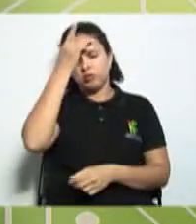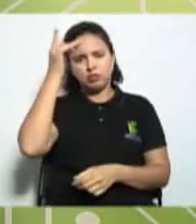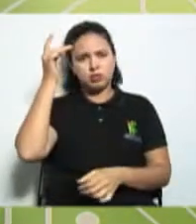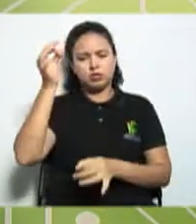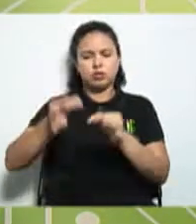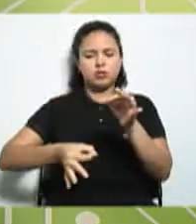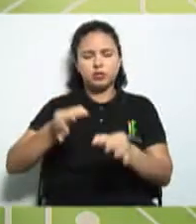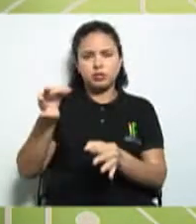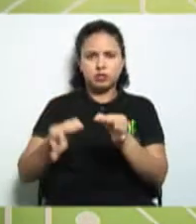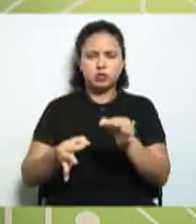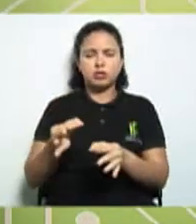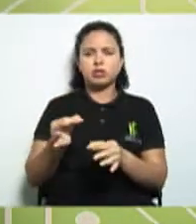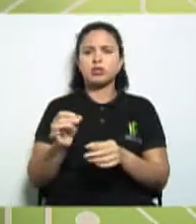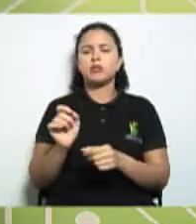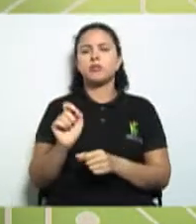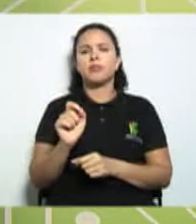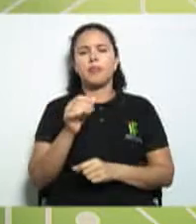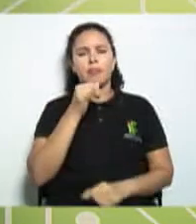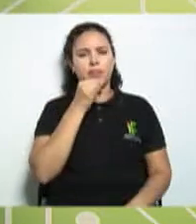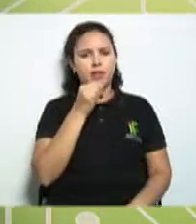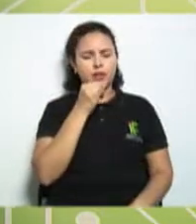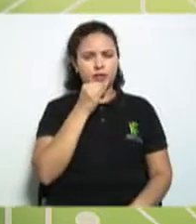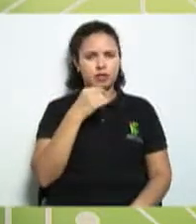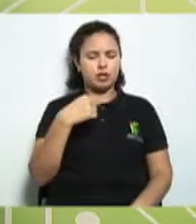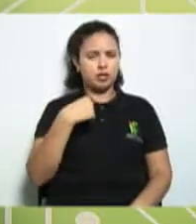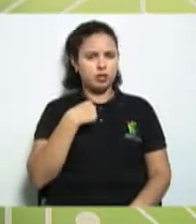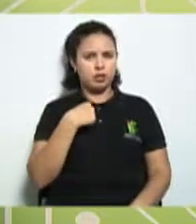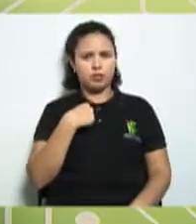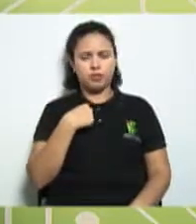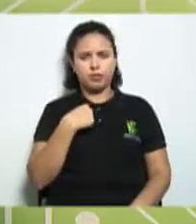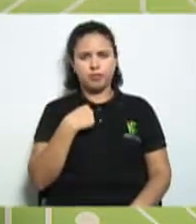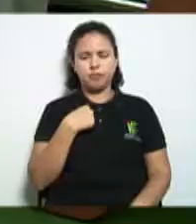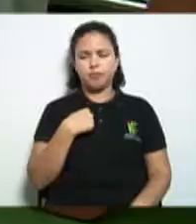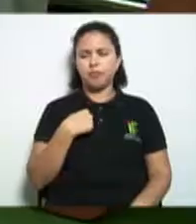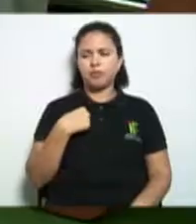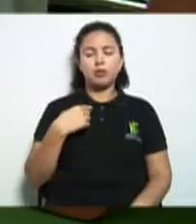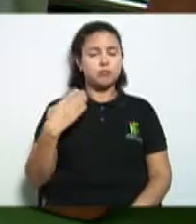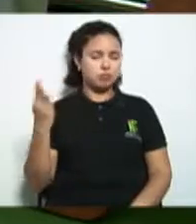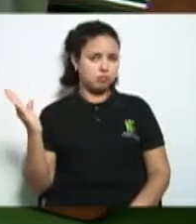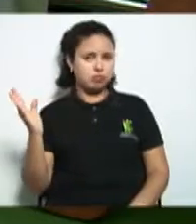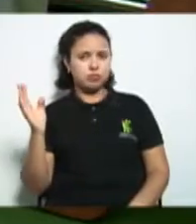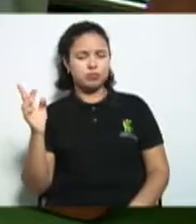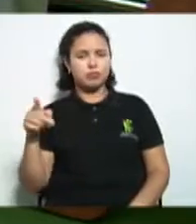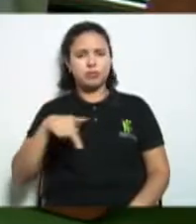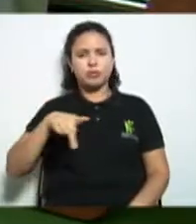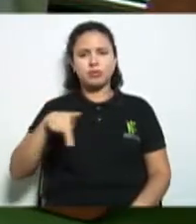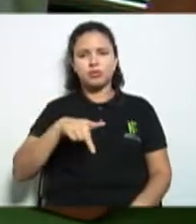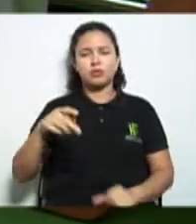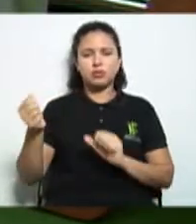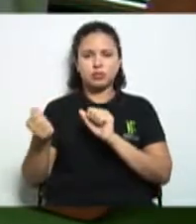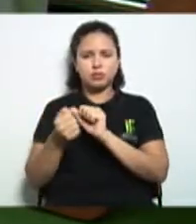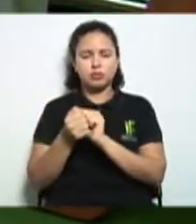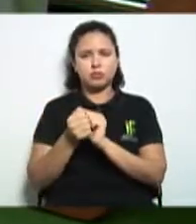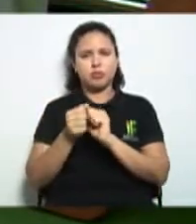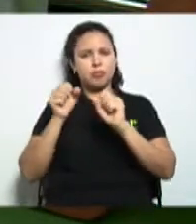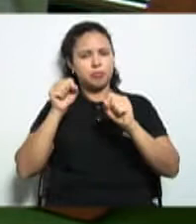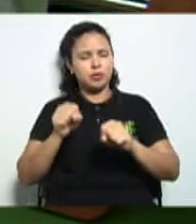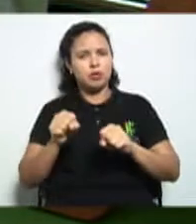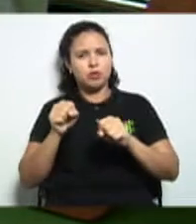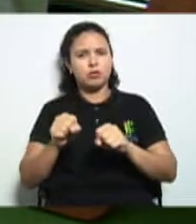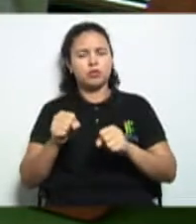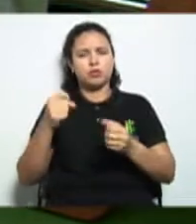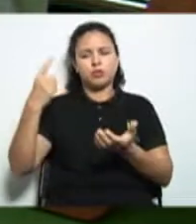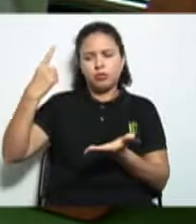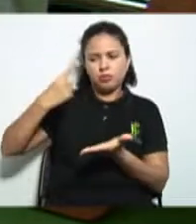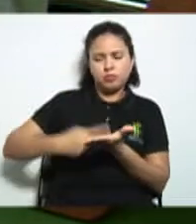uma pessoa física. Então, por exemplo, eu e a professora Anabela, né, professora? Vamos lá fazer o estágio e aí a gente, né, se